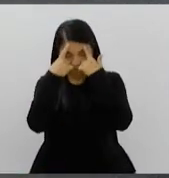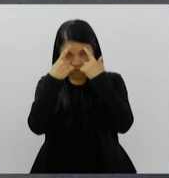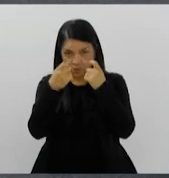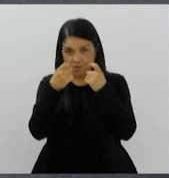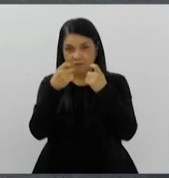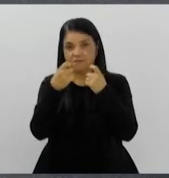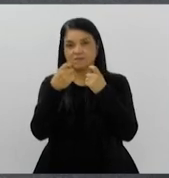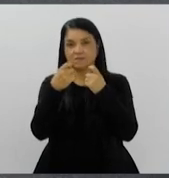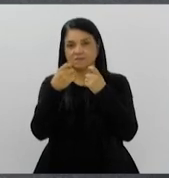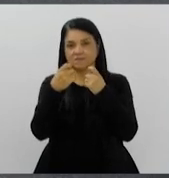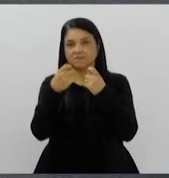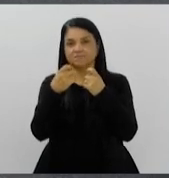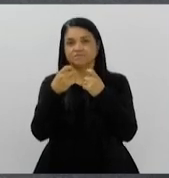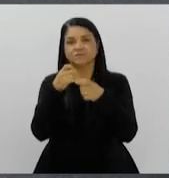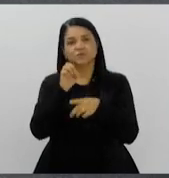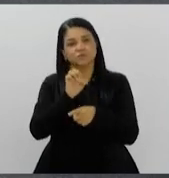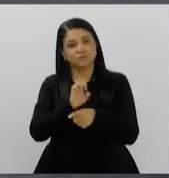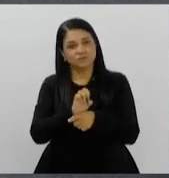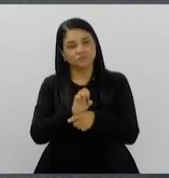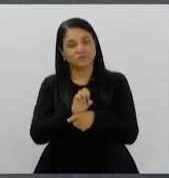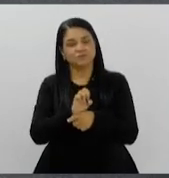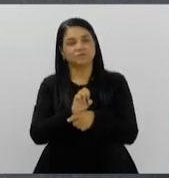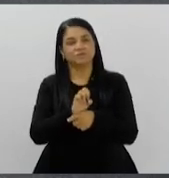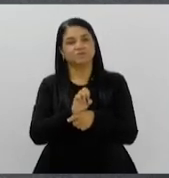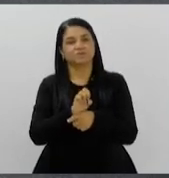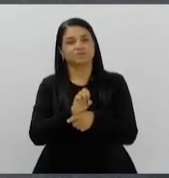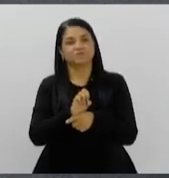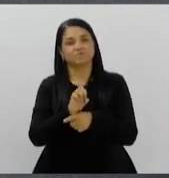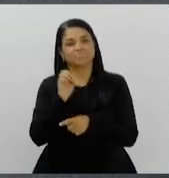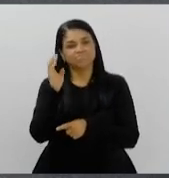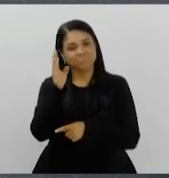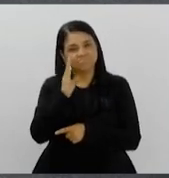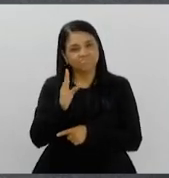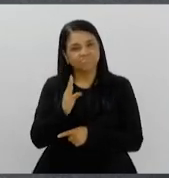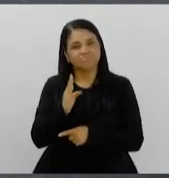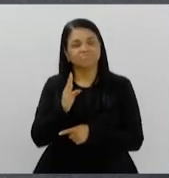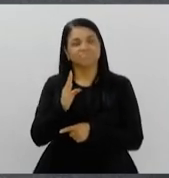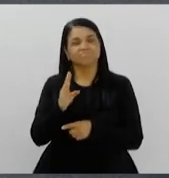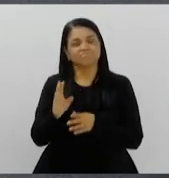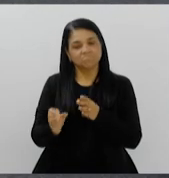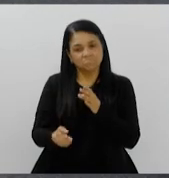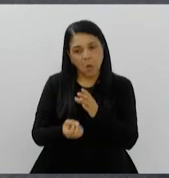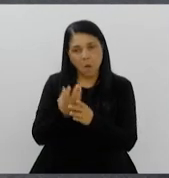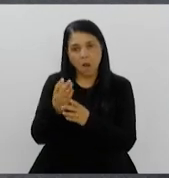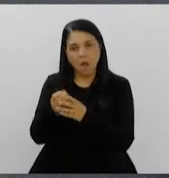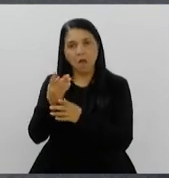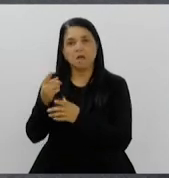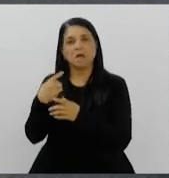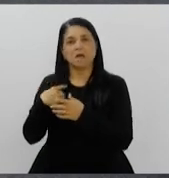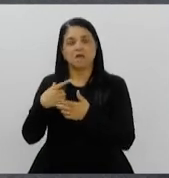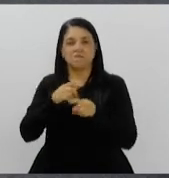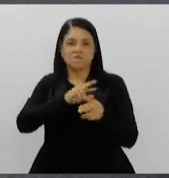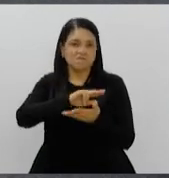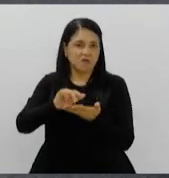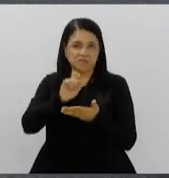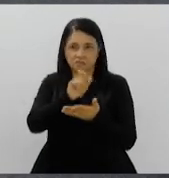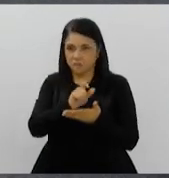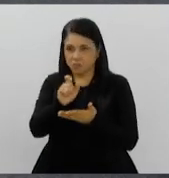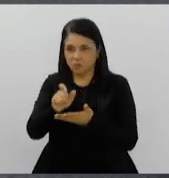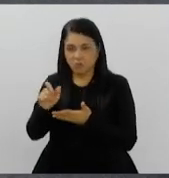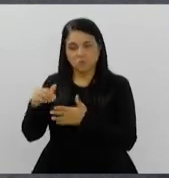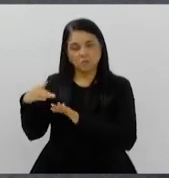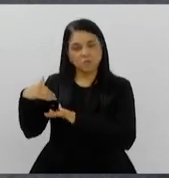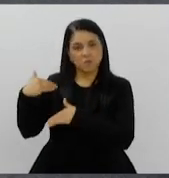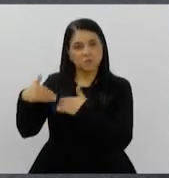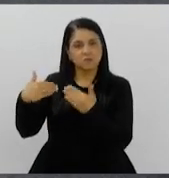que o Estado brasileiro produziu, se associando a diferentes atores, como foi o